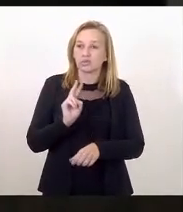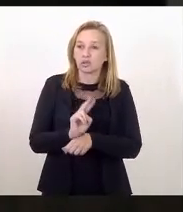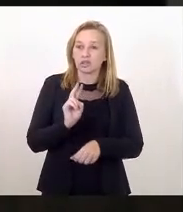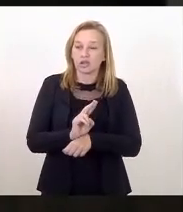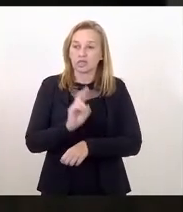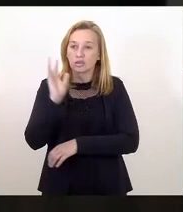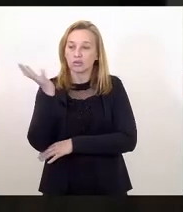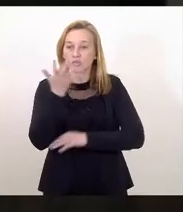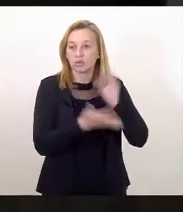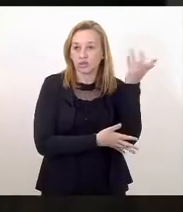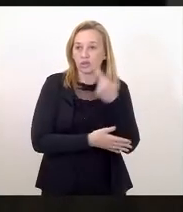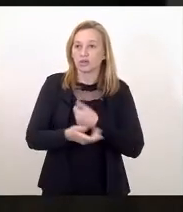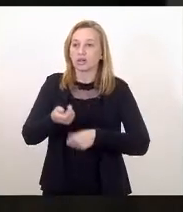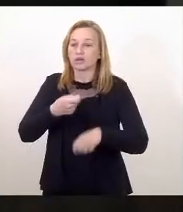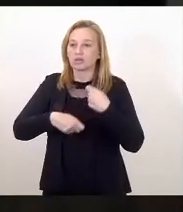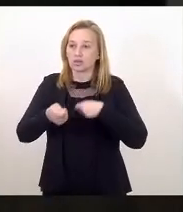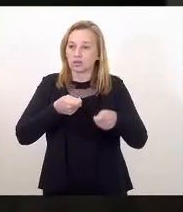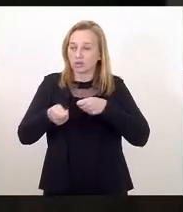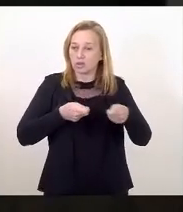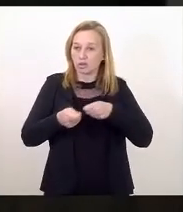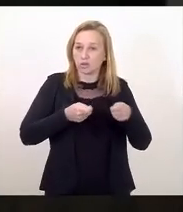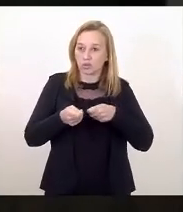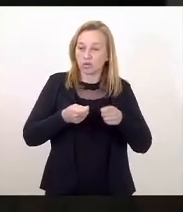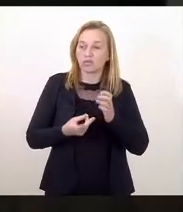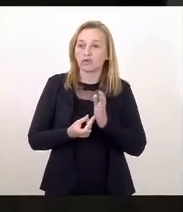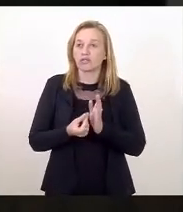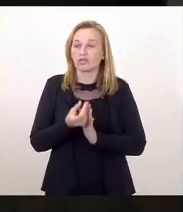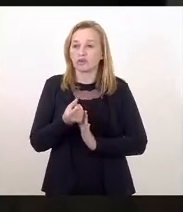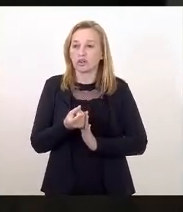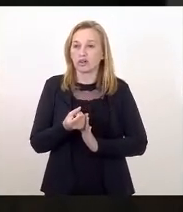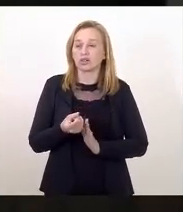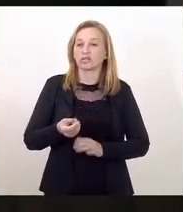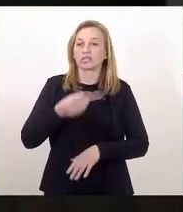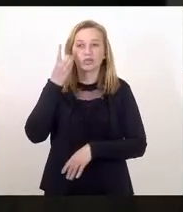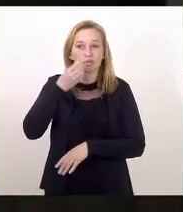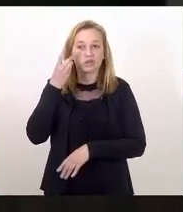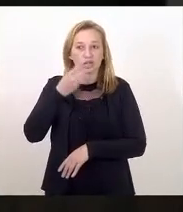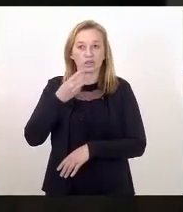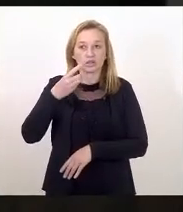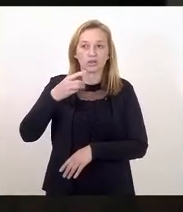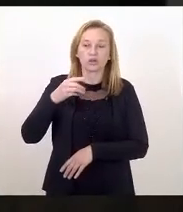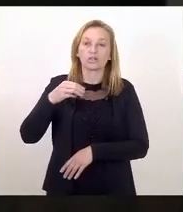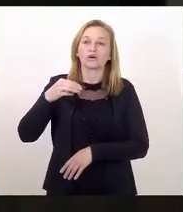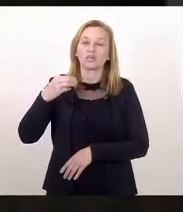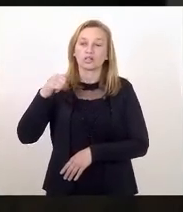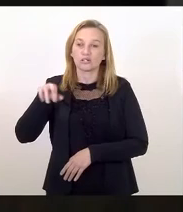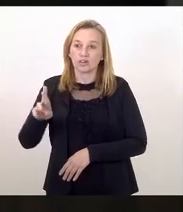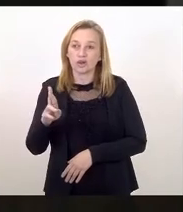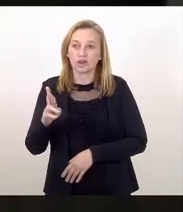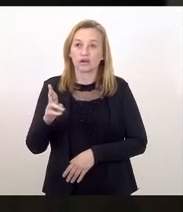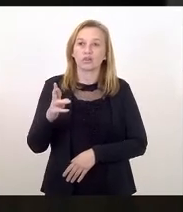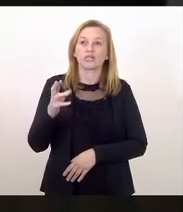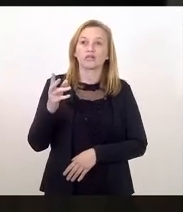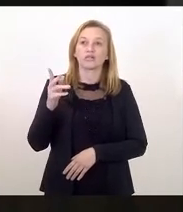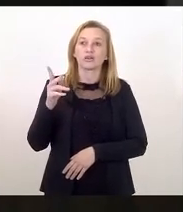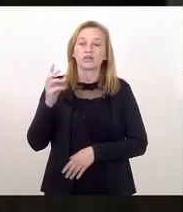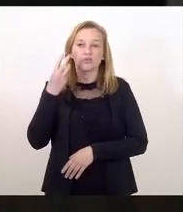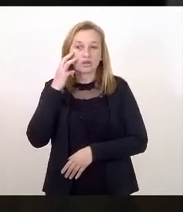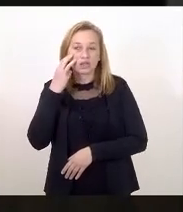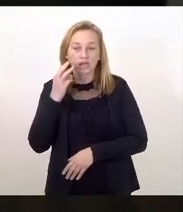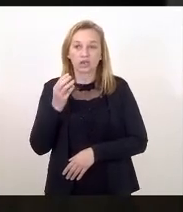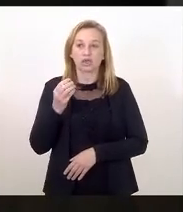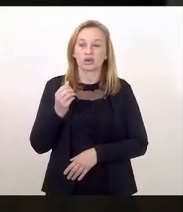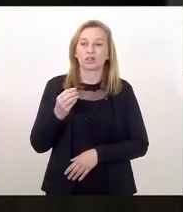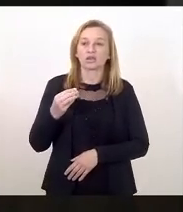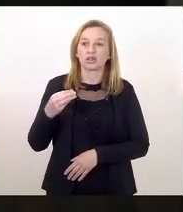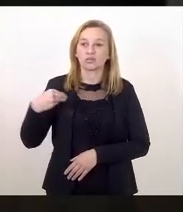favorável, de orçamento, finanças, fiscalização financeira e controle favorável. Relatores, deputados Rosenberg, Reis, Valdeque Carneiro, Carlos Mink, Valdeque Carneiro